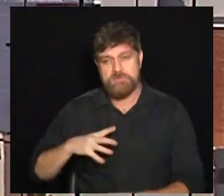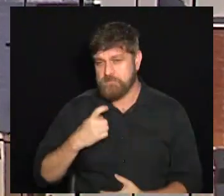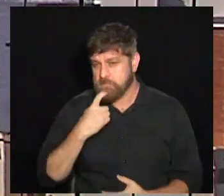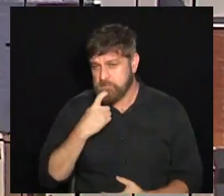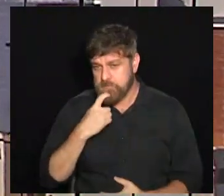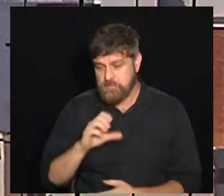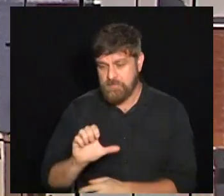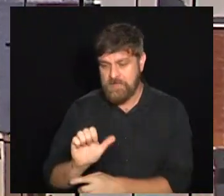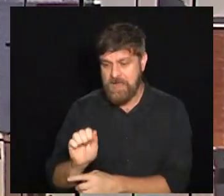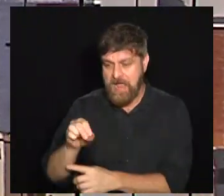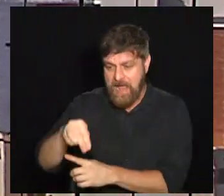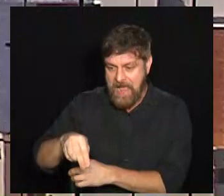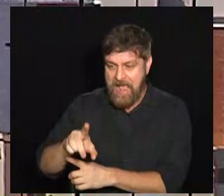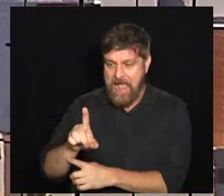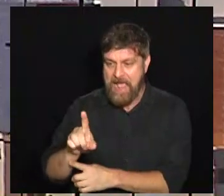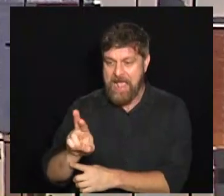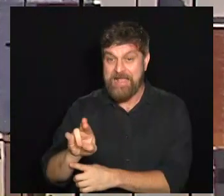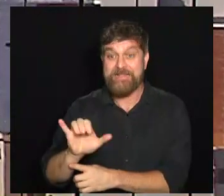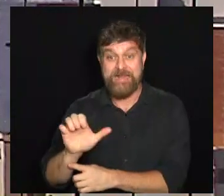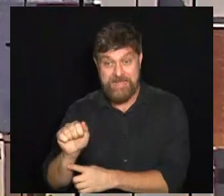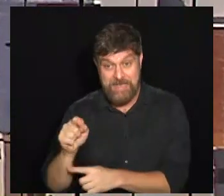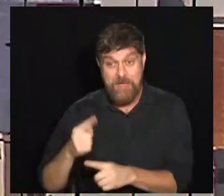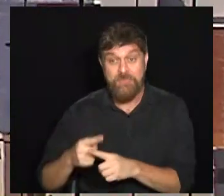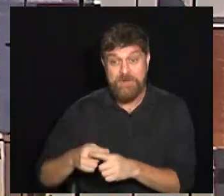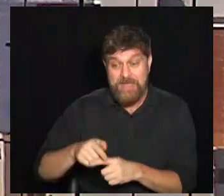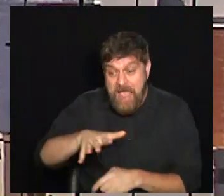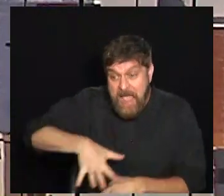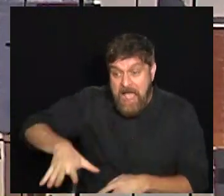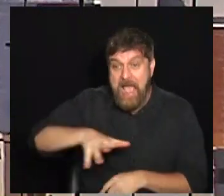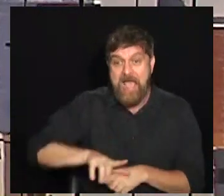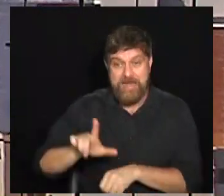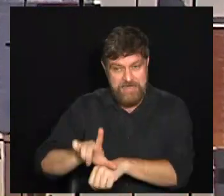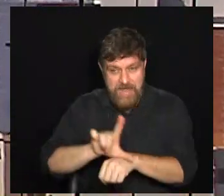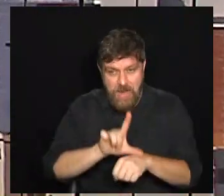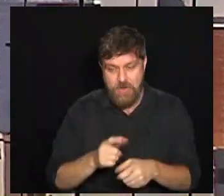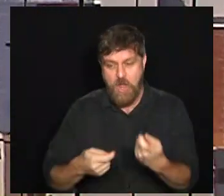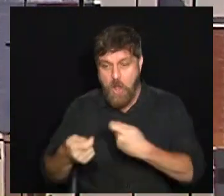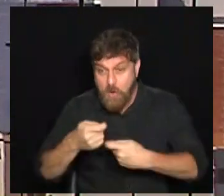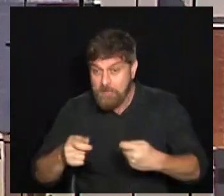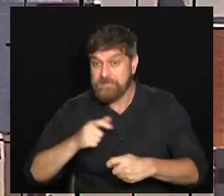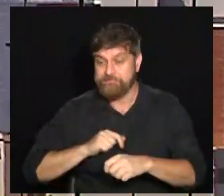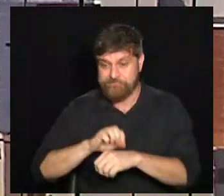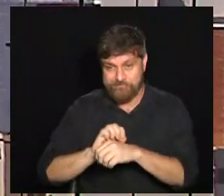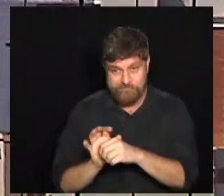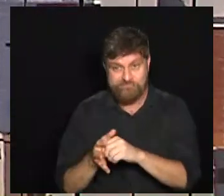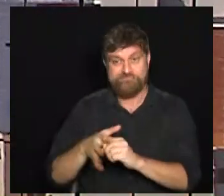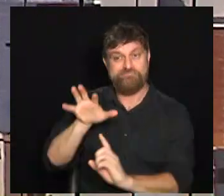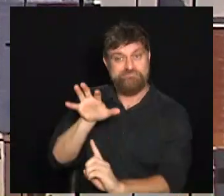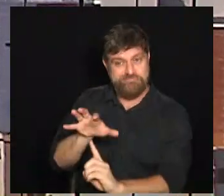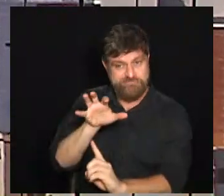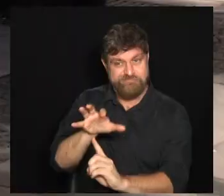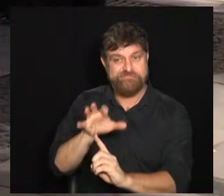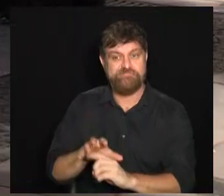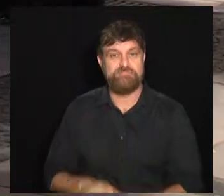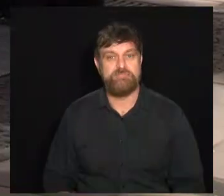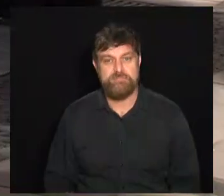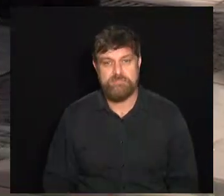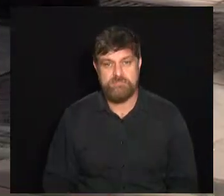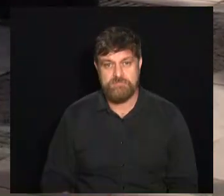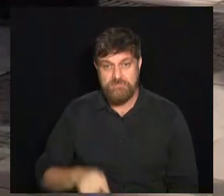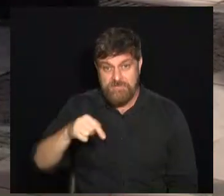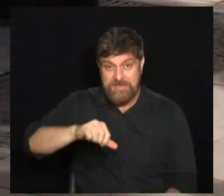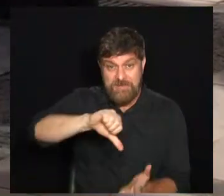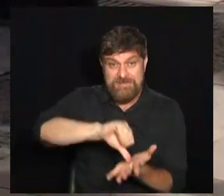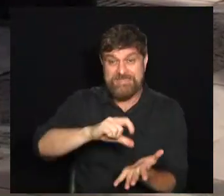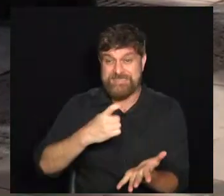que o movimento do comércio está sendo afetado pelo novo coronavírus. Então, o André tem as informações. Aqui no